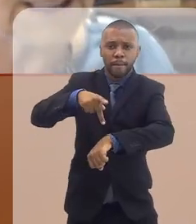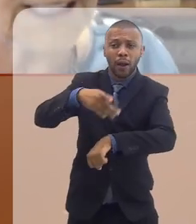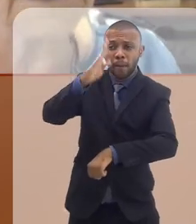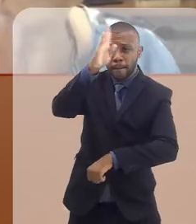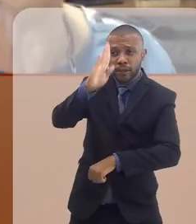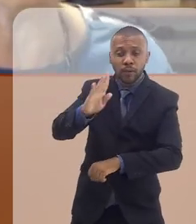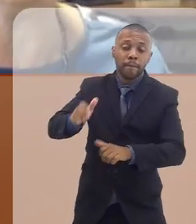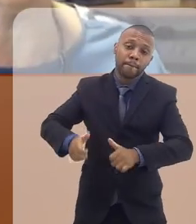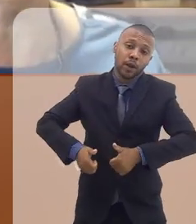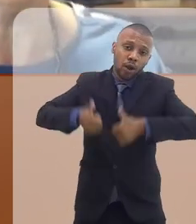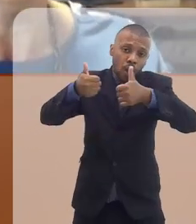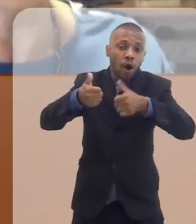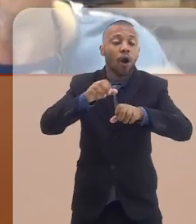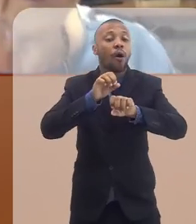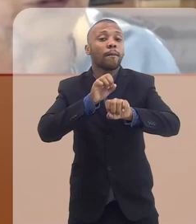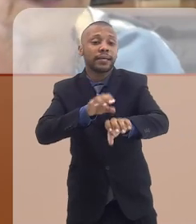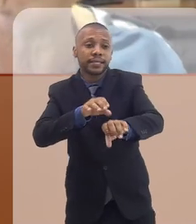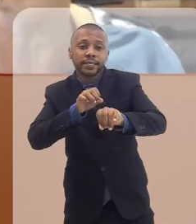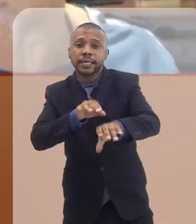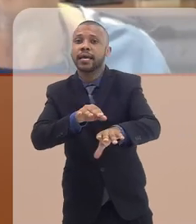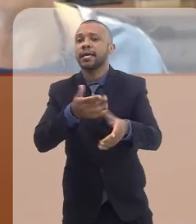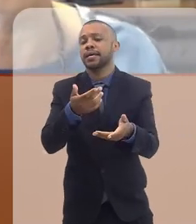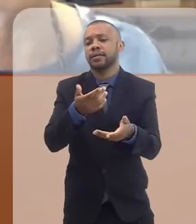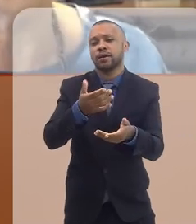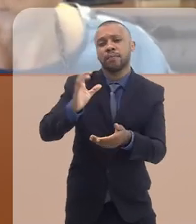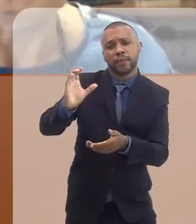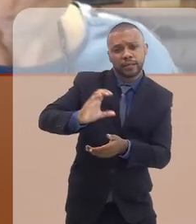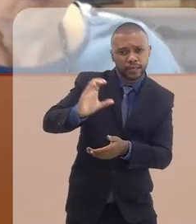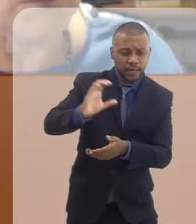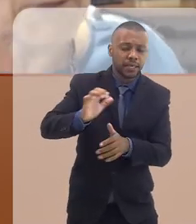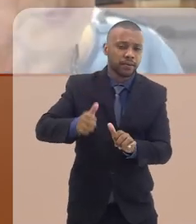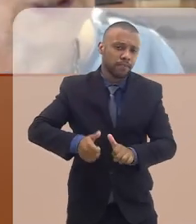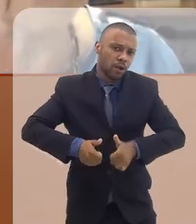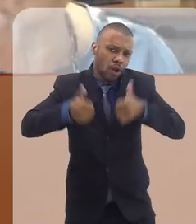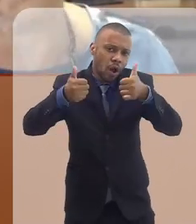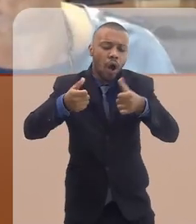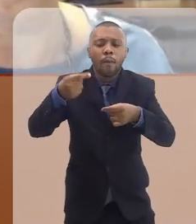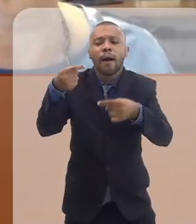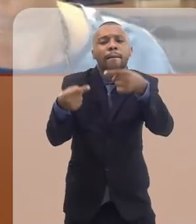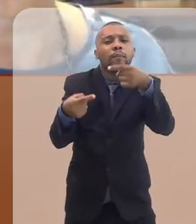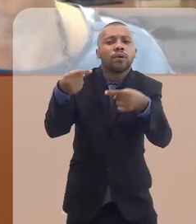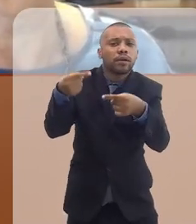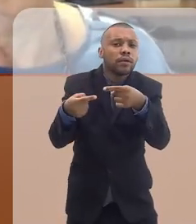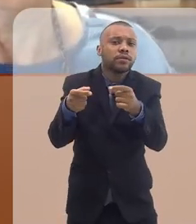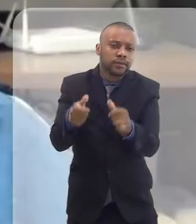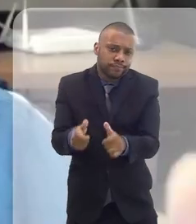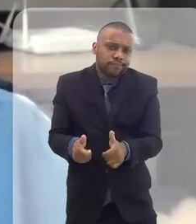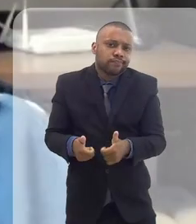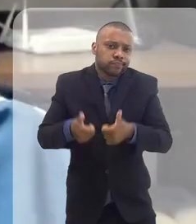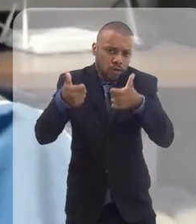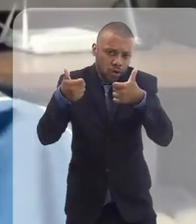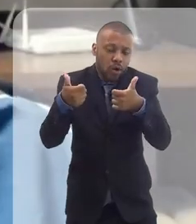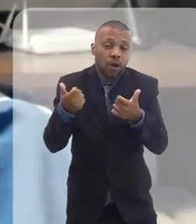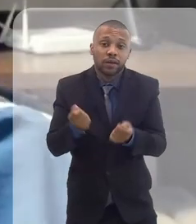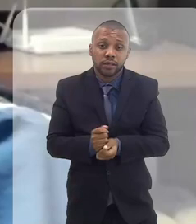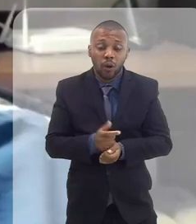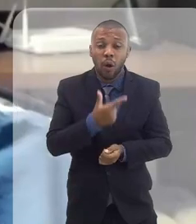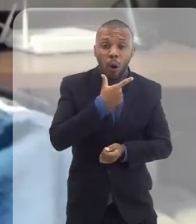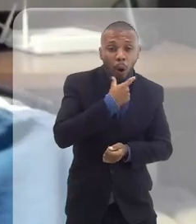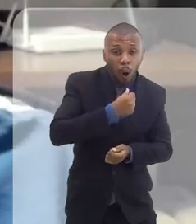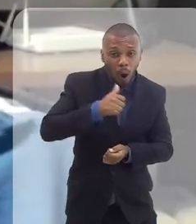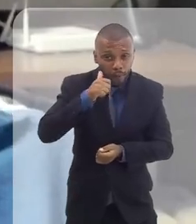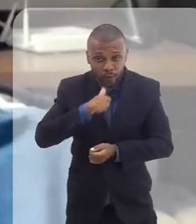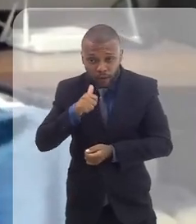uma ciência melhor, uma educação melhor, uma política melhor. Você precisa